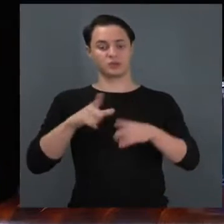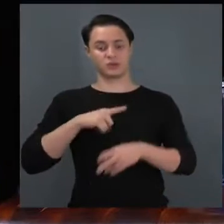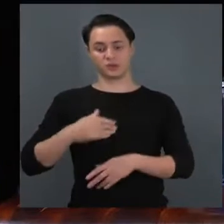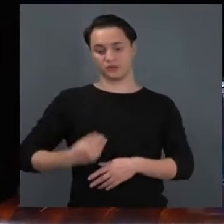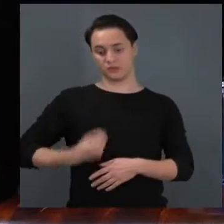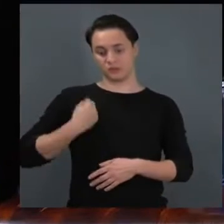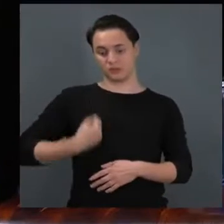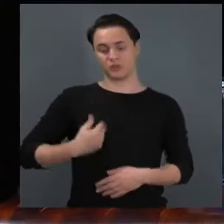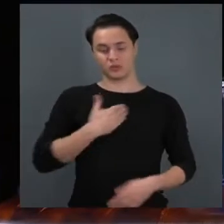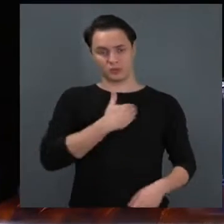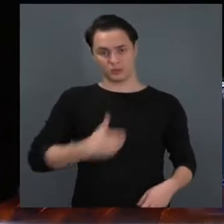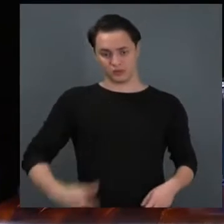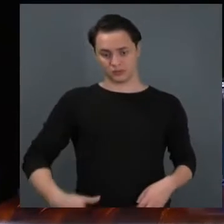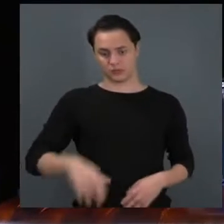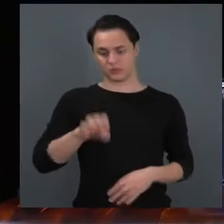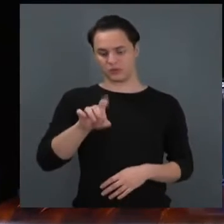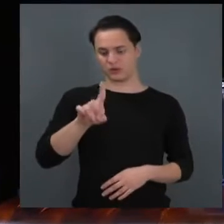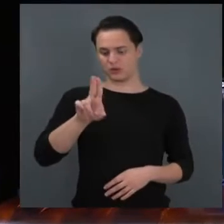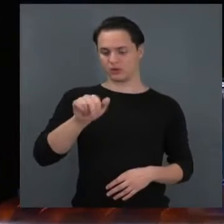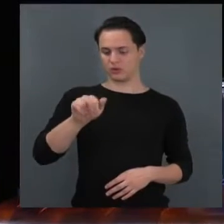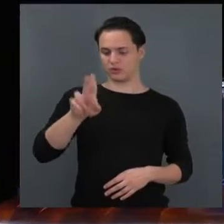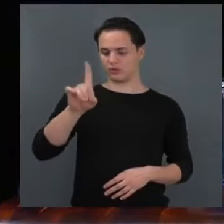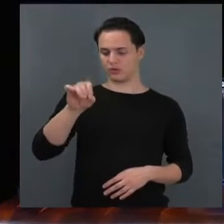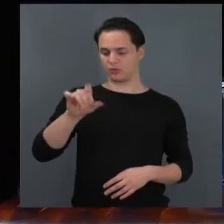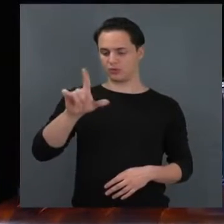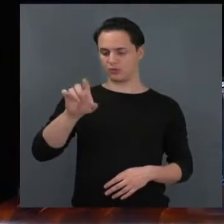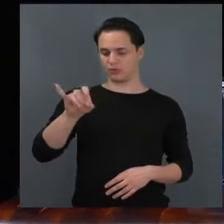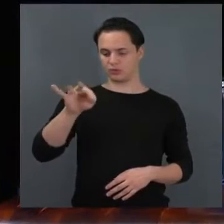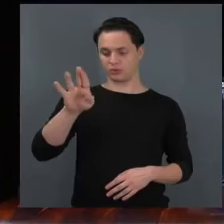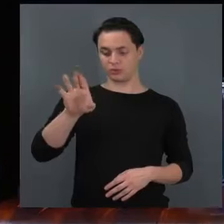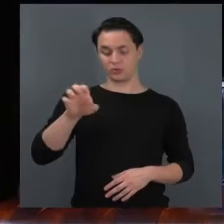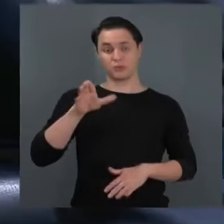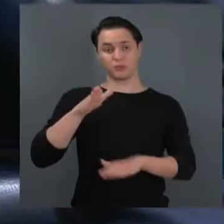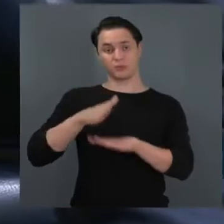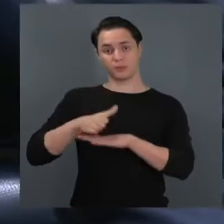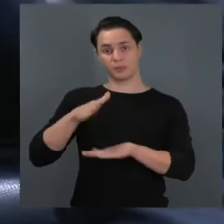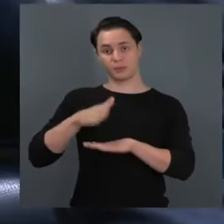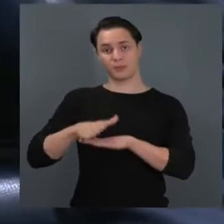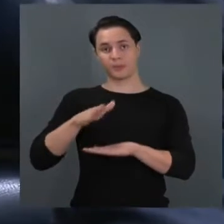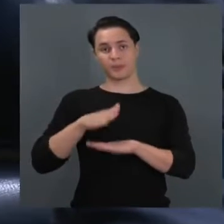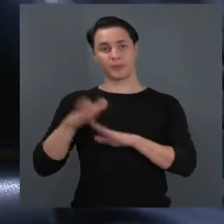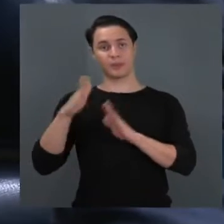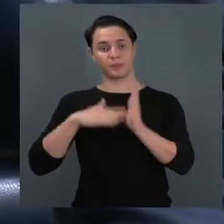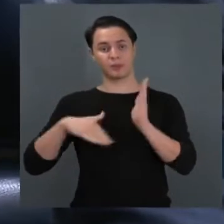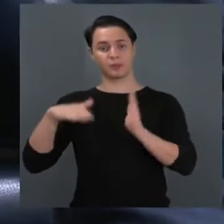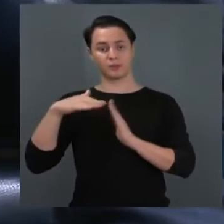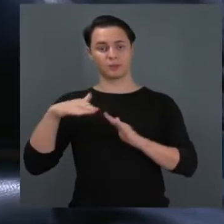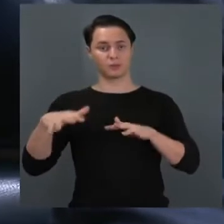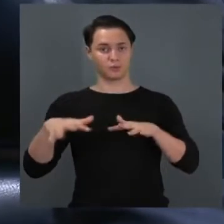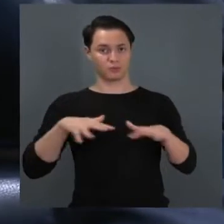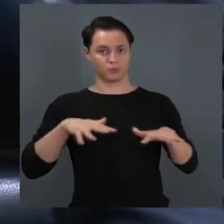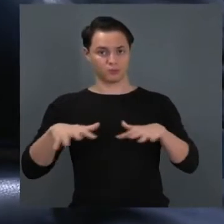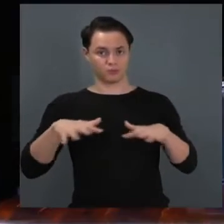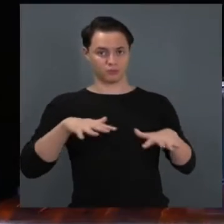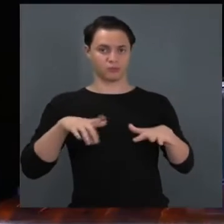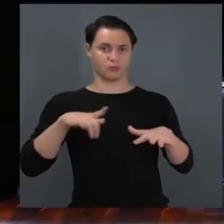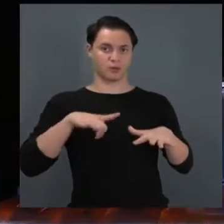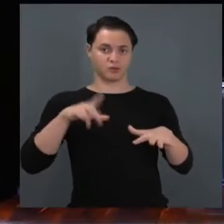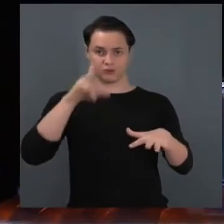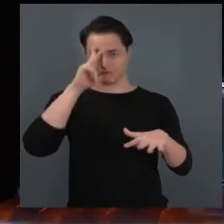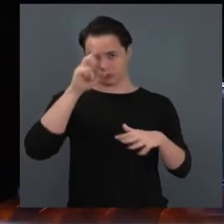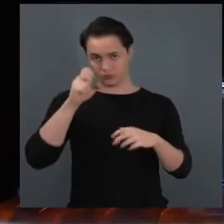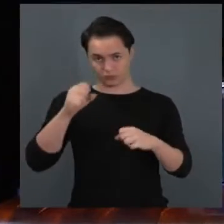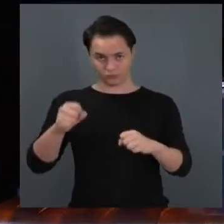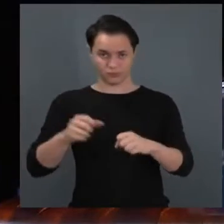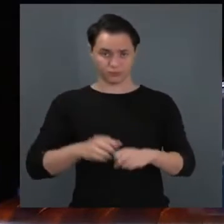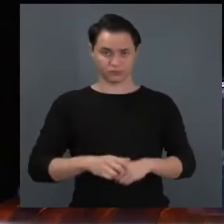do governador Eduardo Leite. Ele participa de todos os movimentos. Ele está sendo um guerreiro.